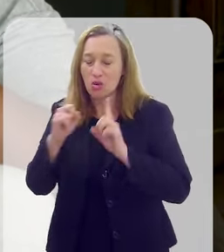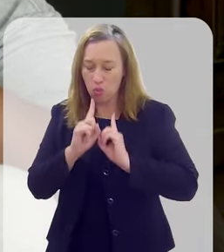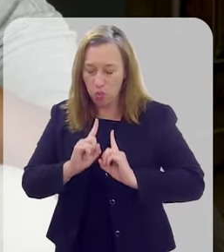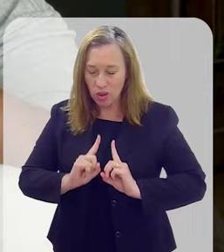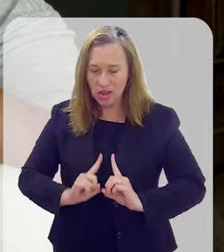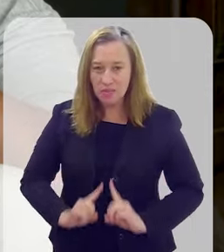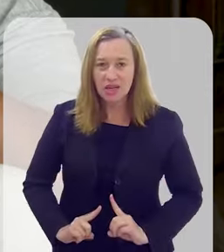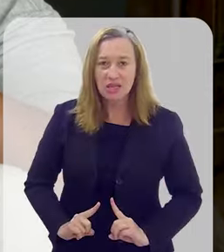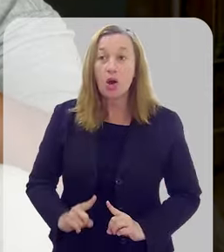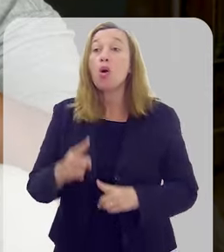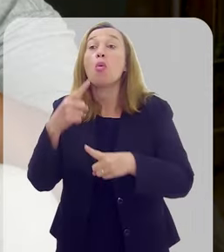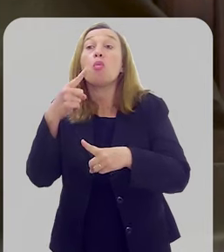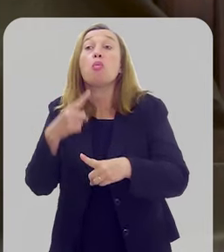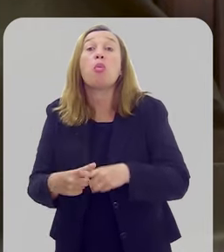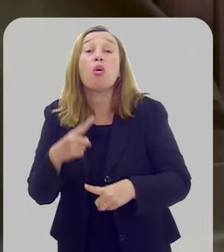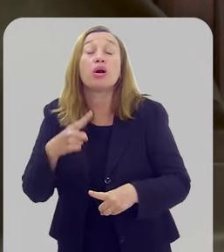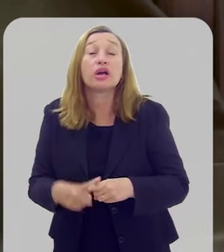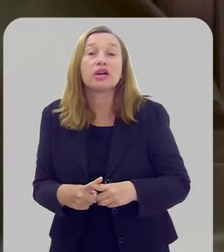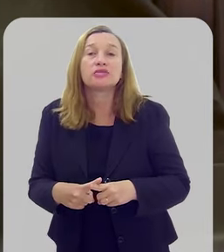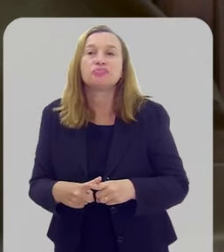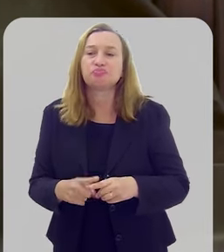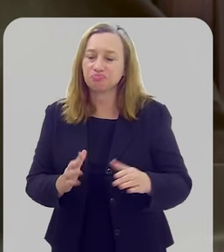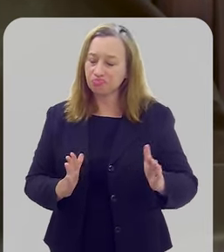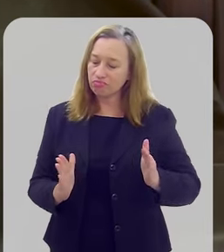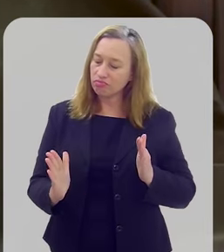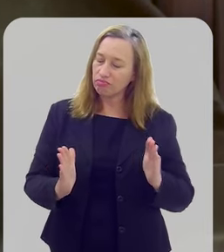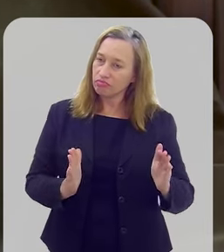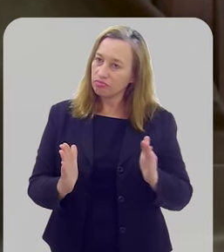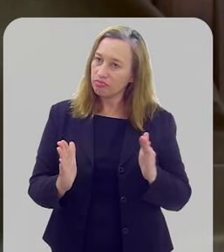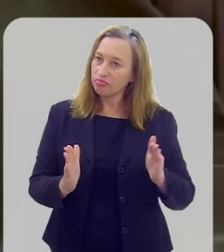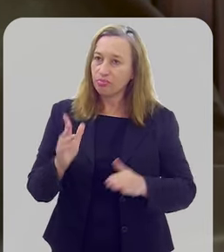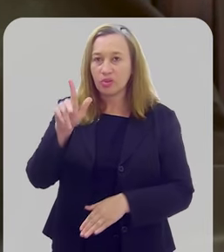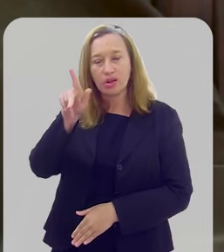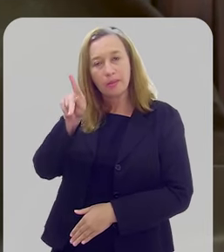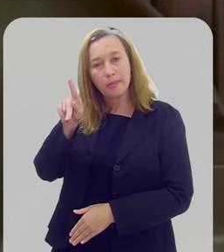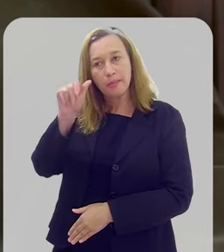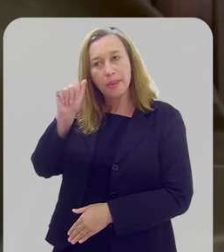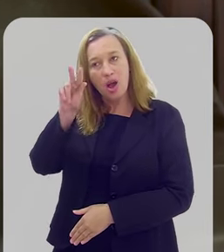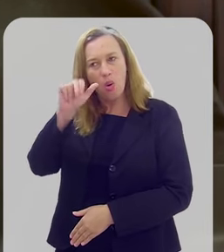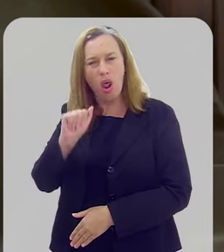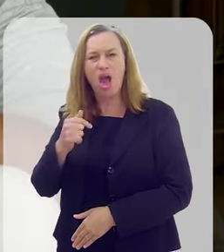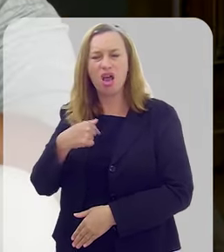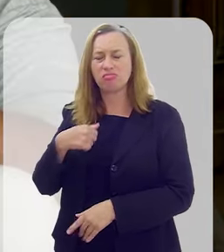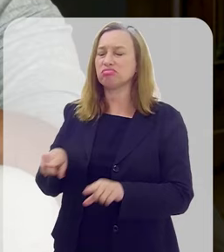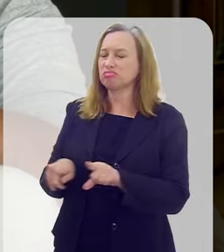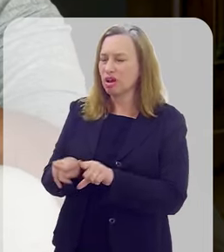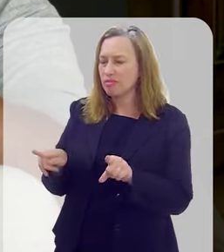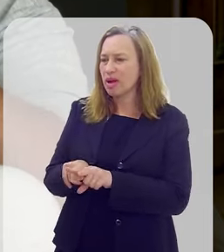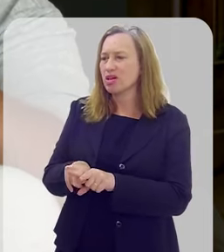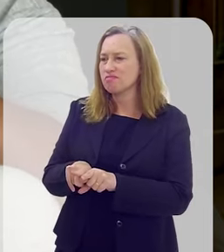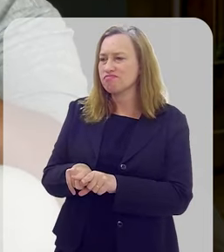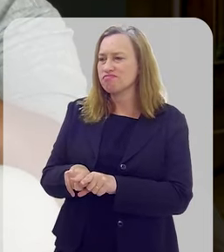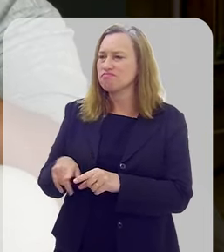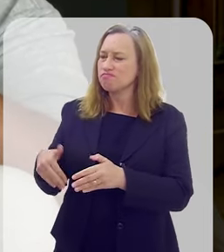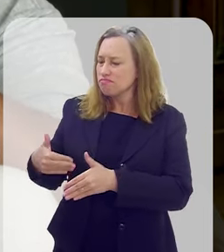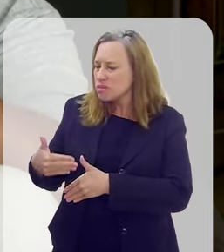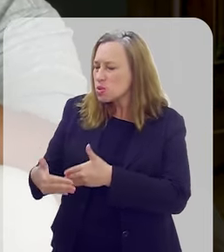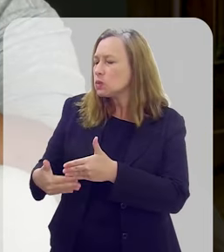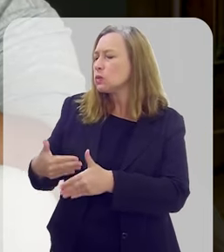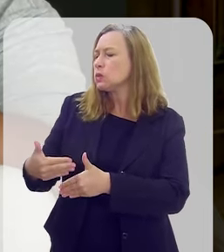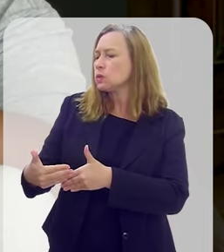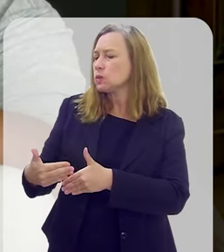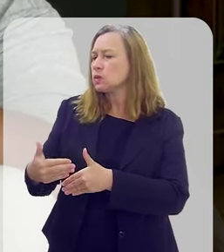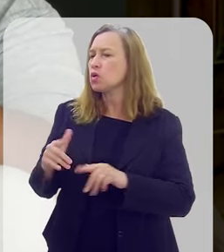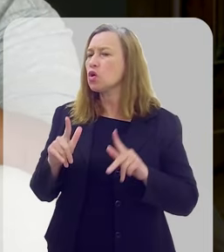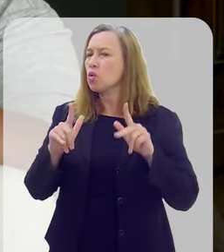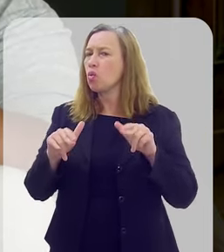venceu a depressão Porque durante um período Paula eu também passei pel um